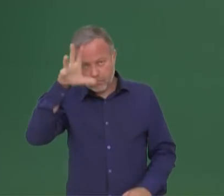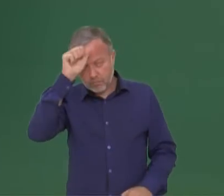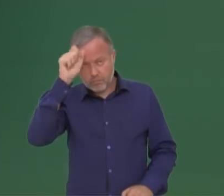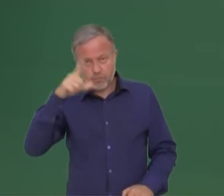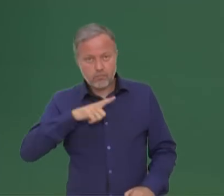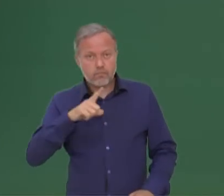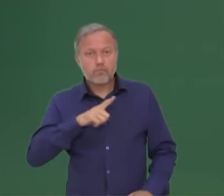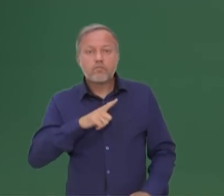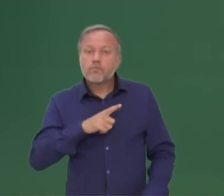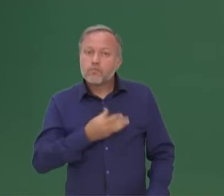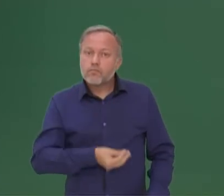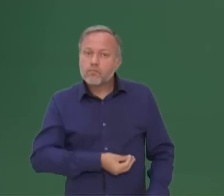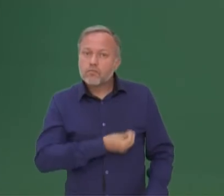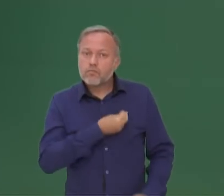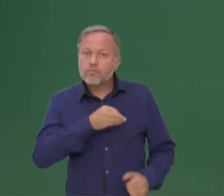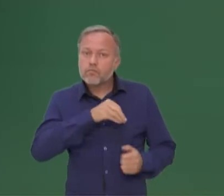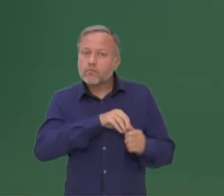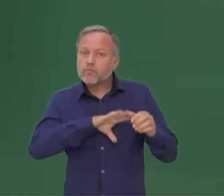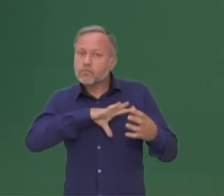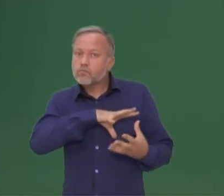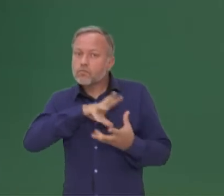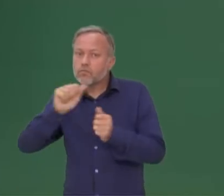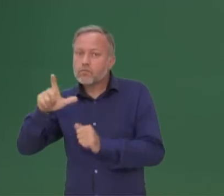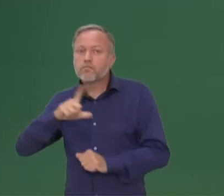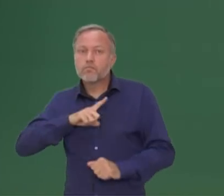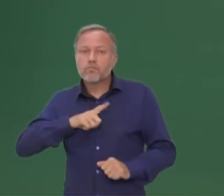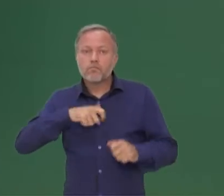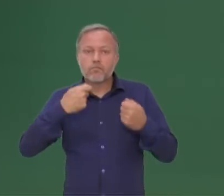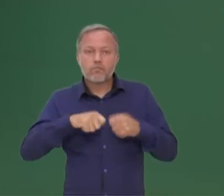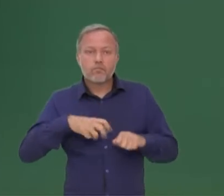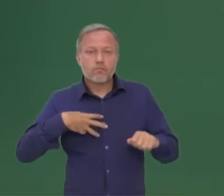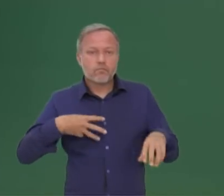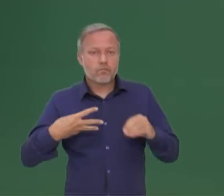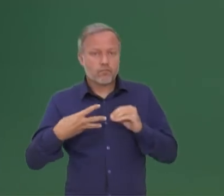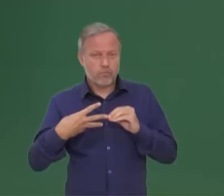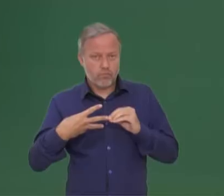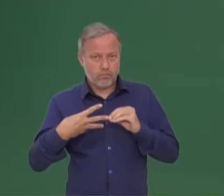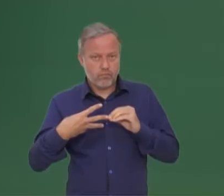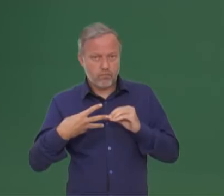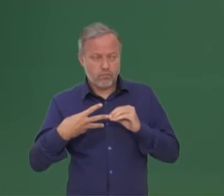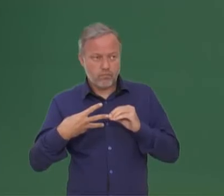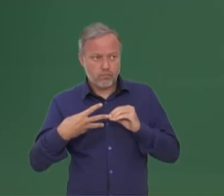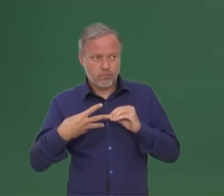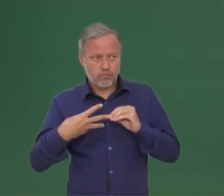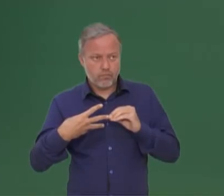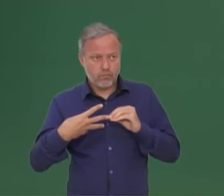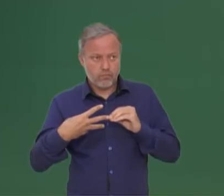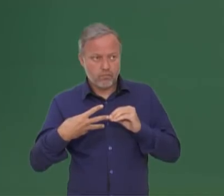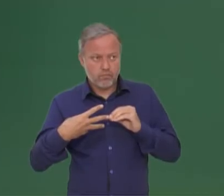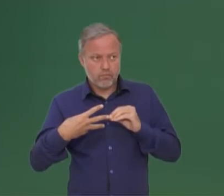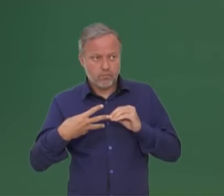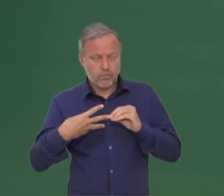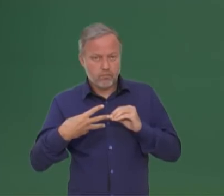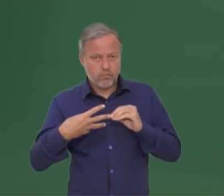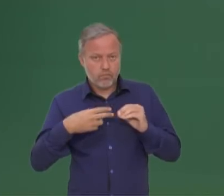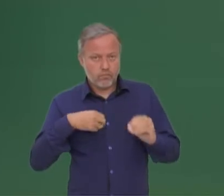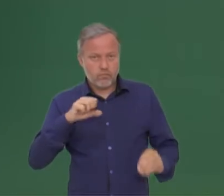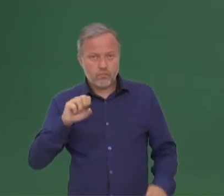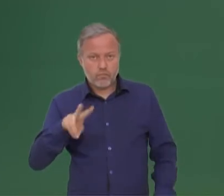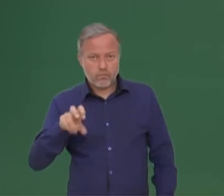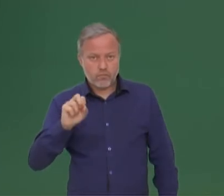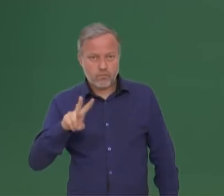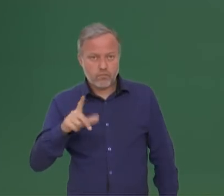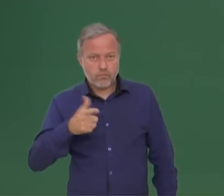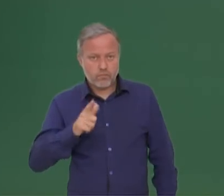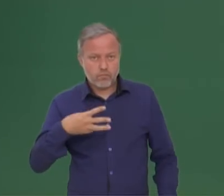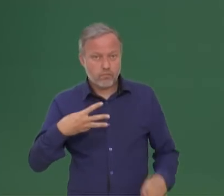ser considerado um ser vivo, tem que possuir célula. E nós vamos conhecer as partes da célula hoje. O vírus não tem